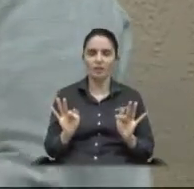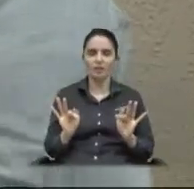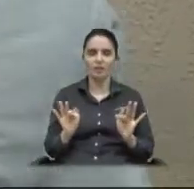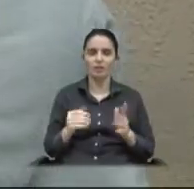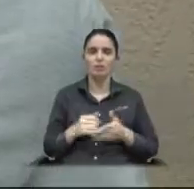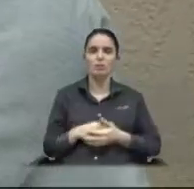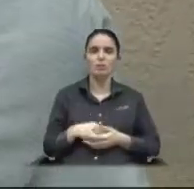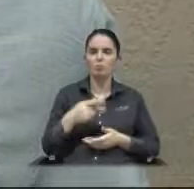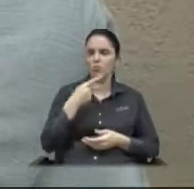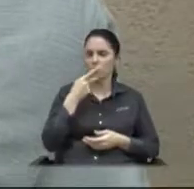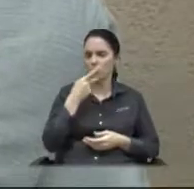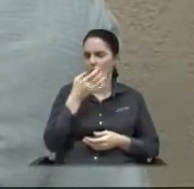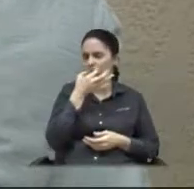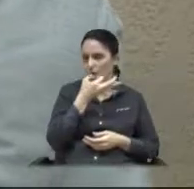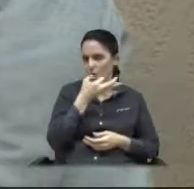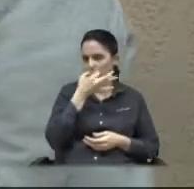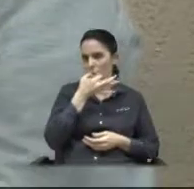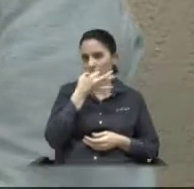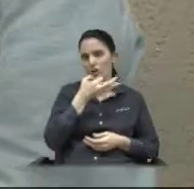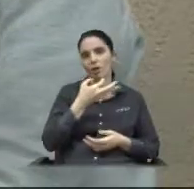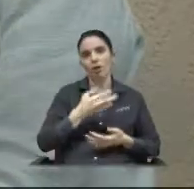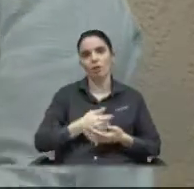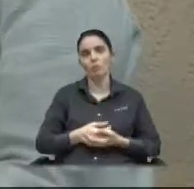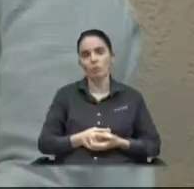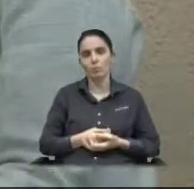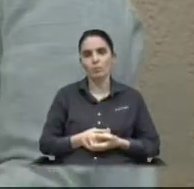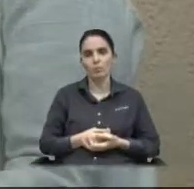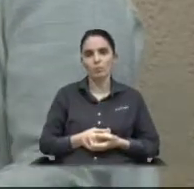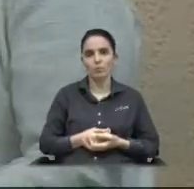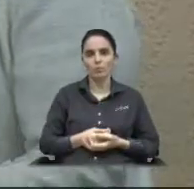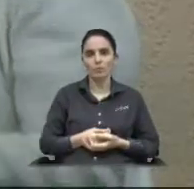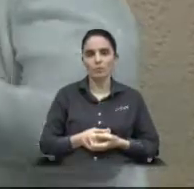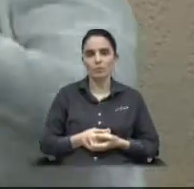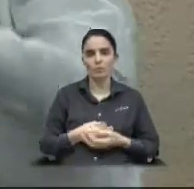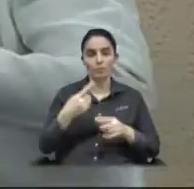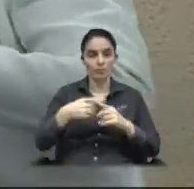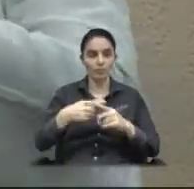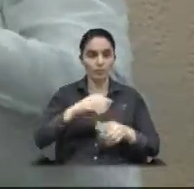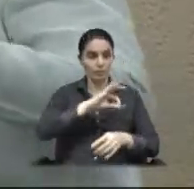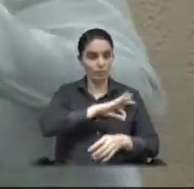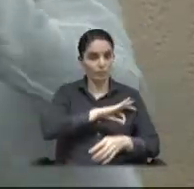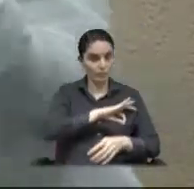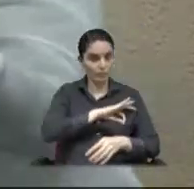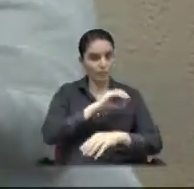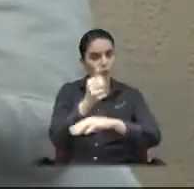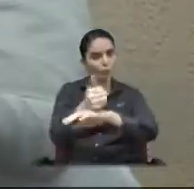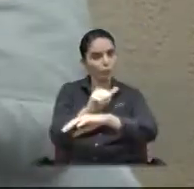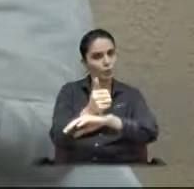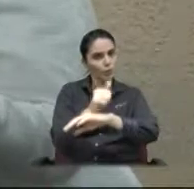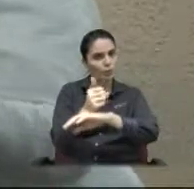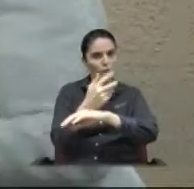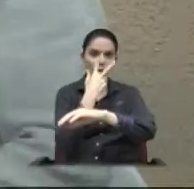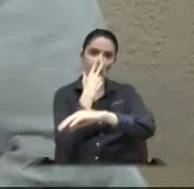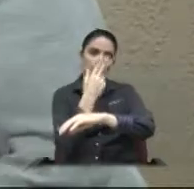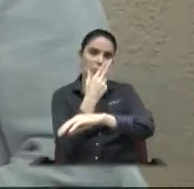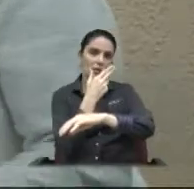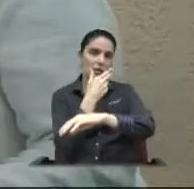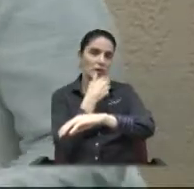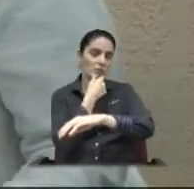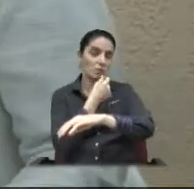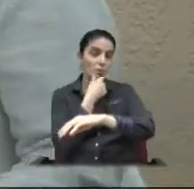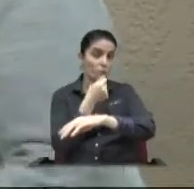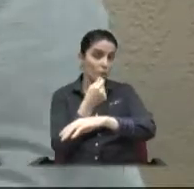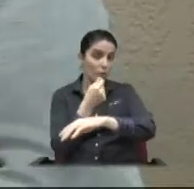com relação a isso e uma profissão tão masculinizada com relação ao estereótipo ter